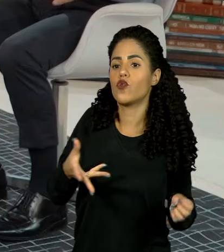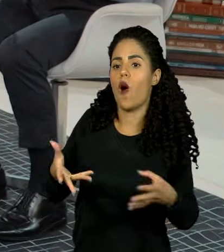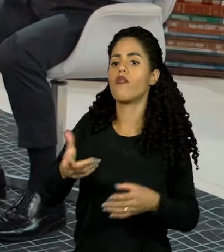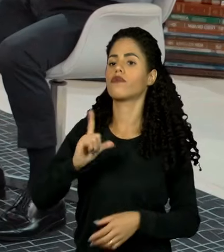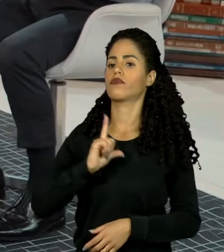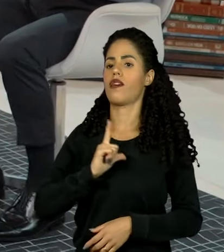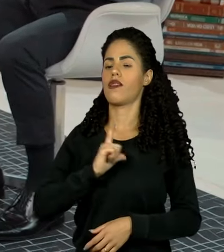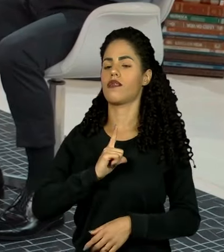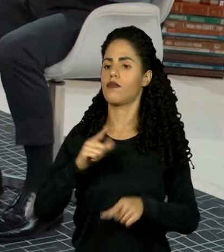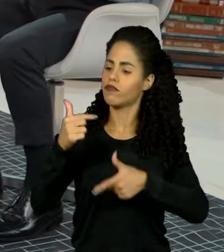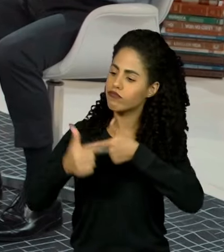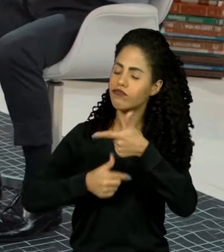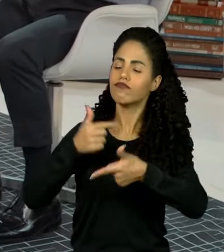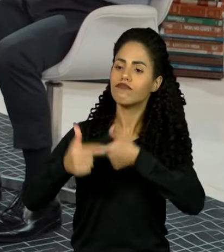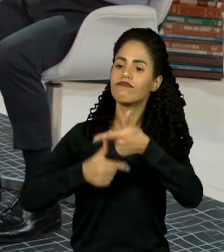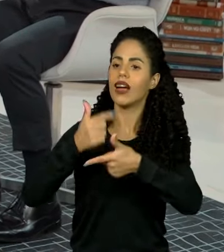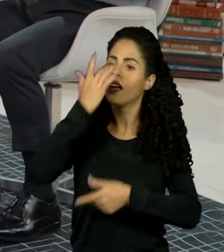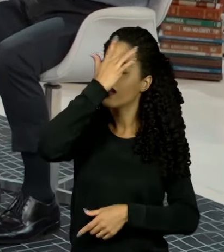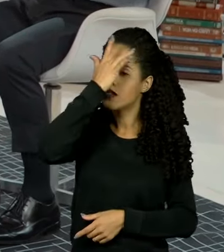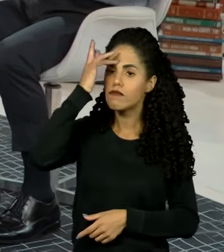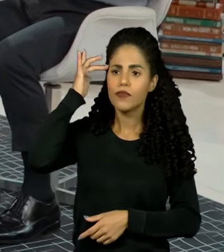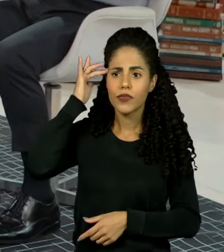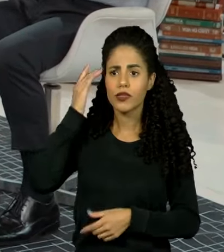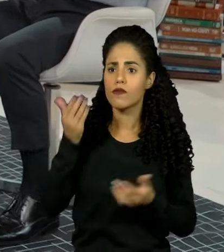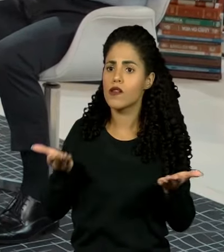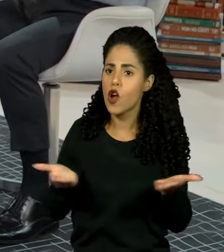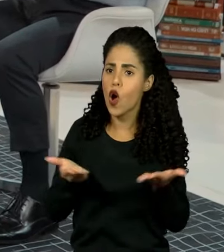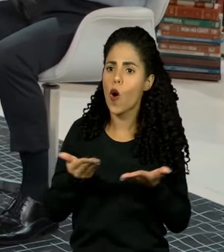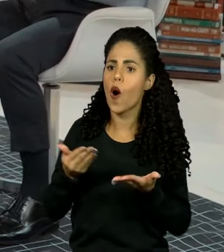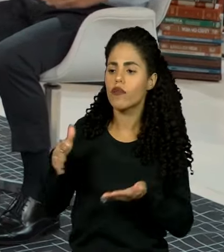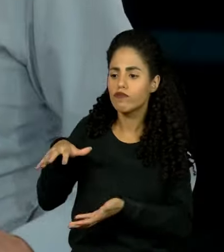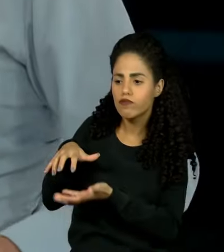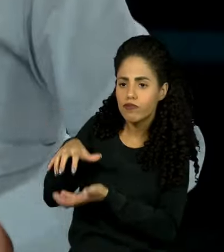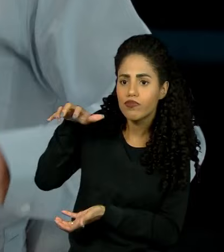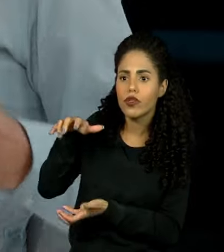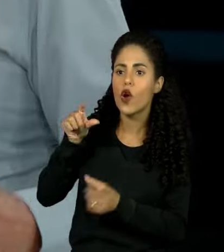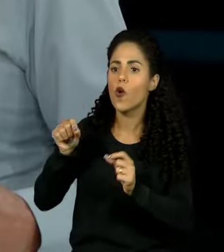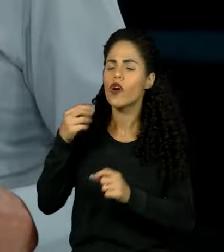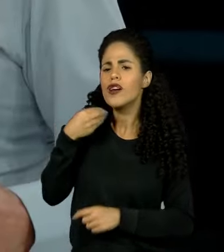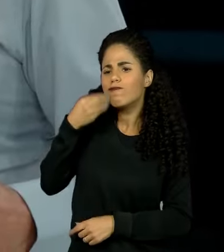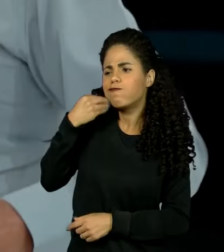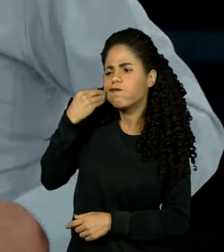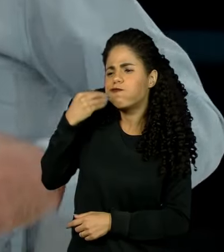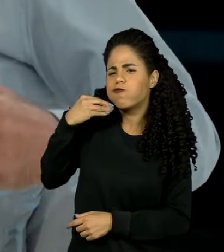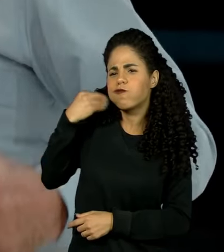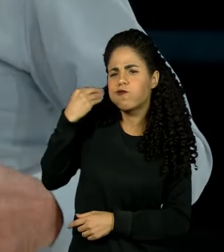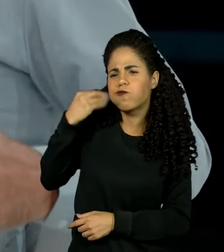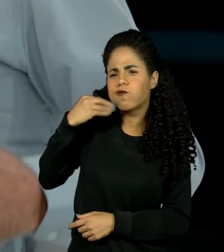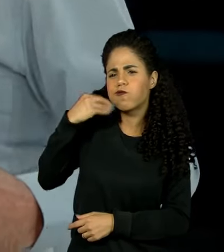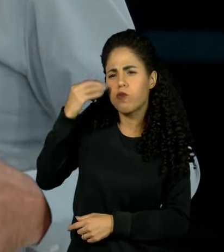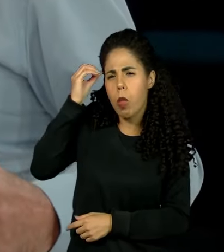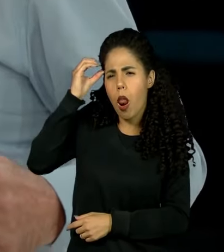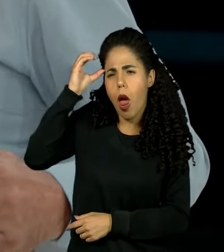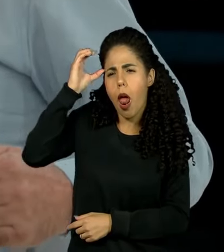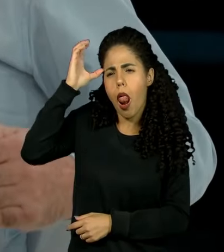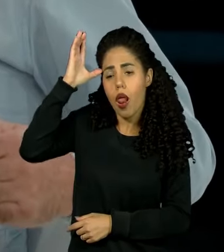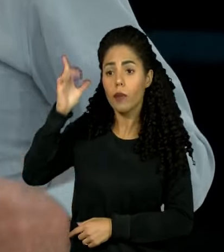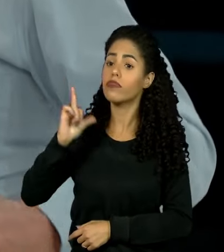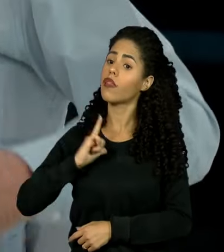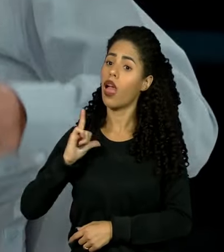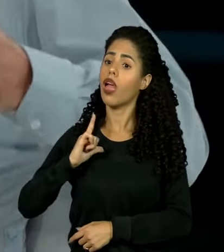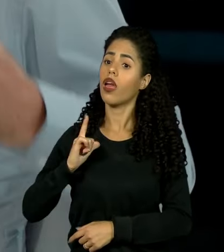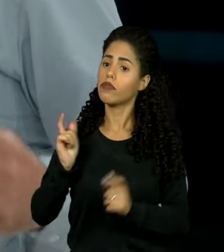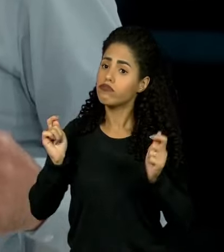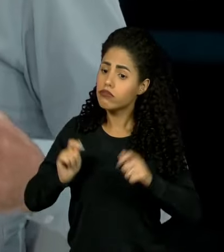trabalhar e as pessoas eh de mais idade Elas têm uma experiência que isso não pode ser jogado fora de